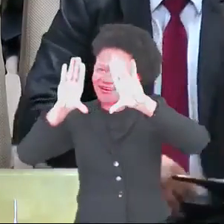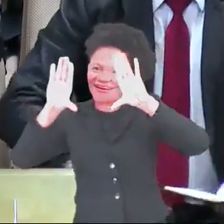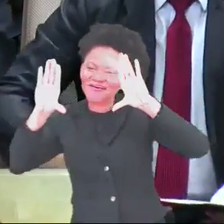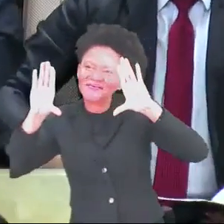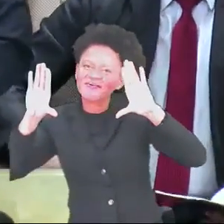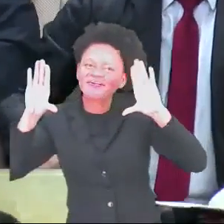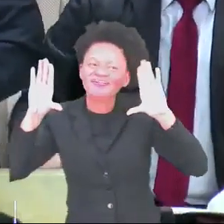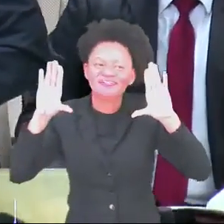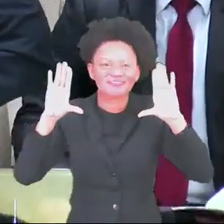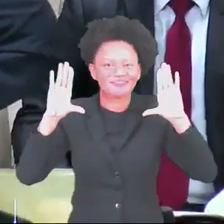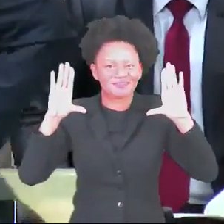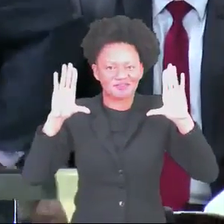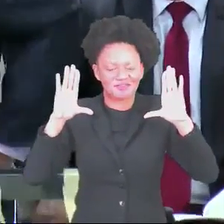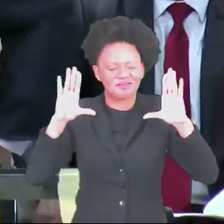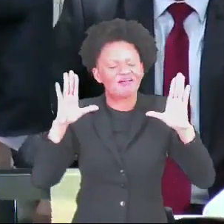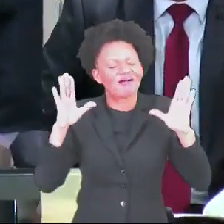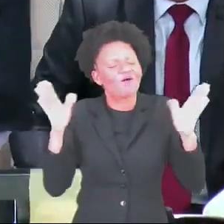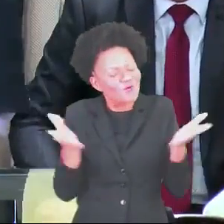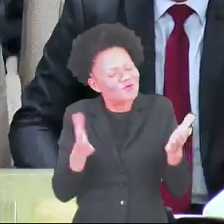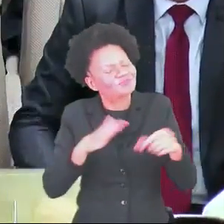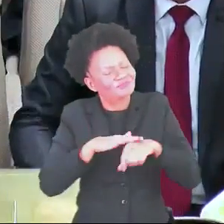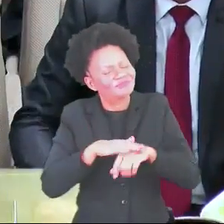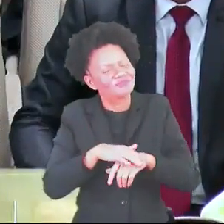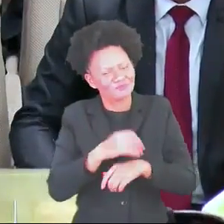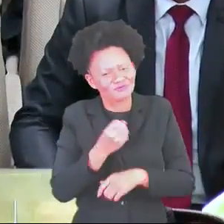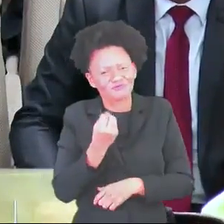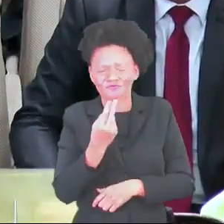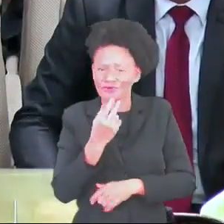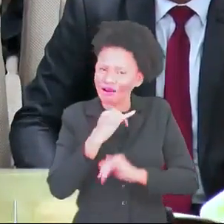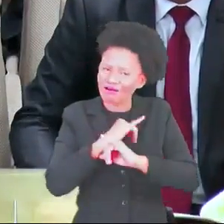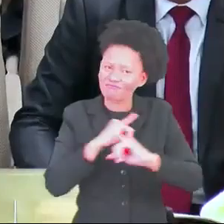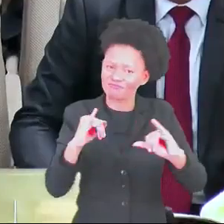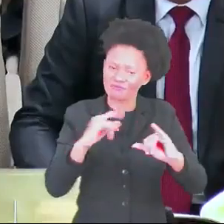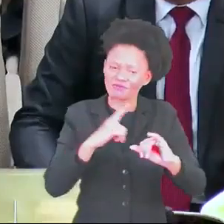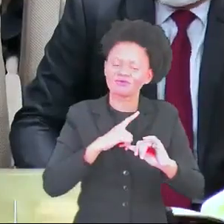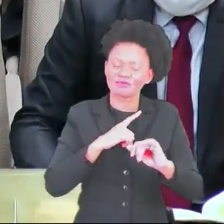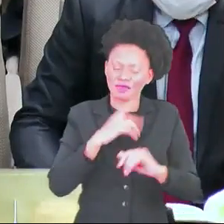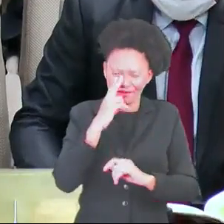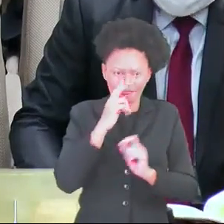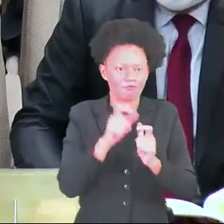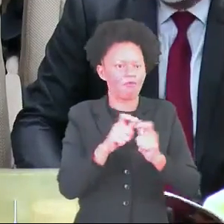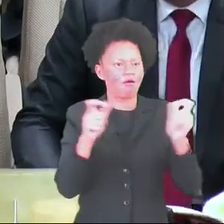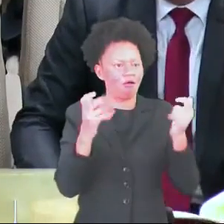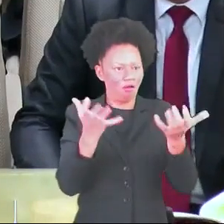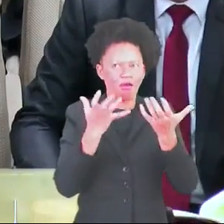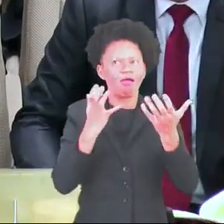E eu vou dizer uma coisa para você nessa noite. Tem muito crente querendo ir para o céu.